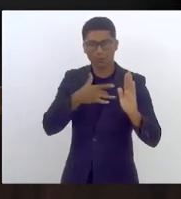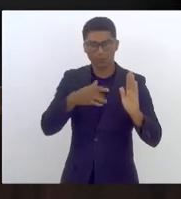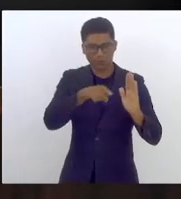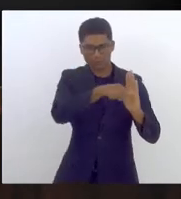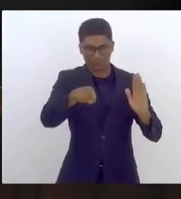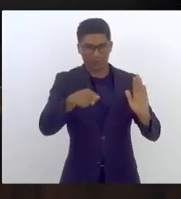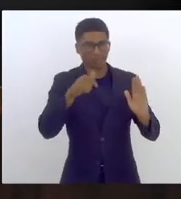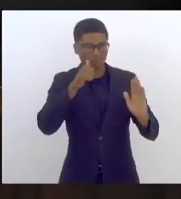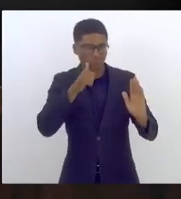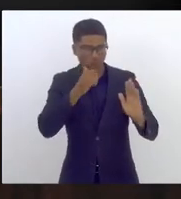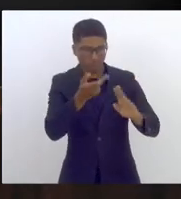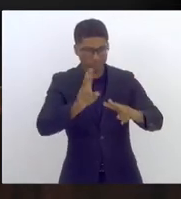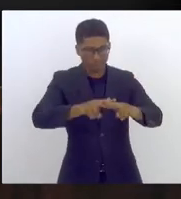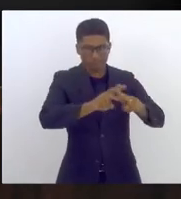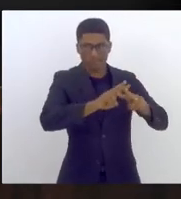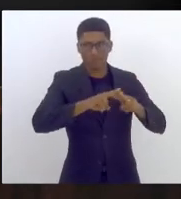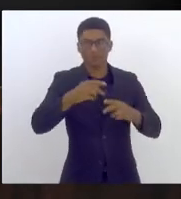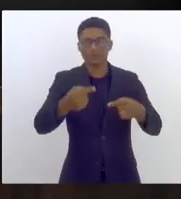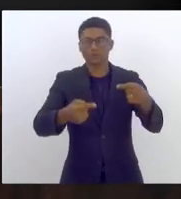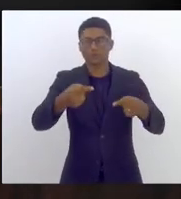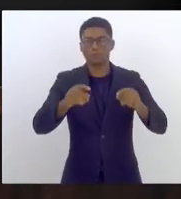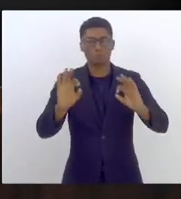em discussão